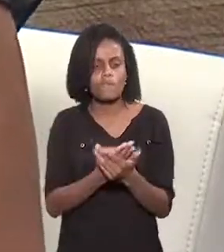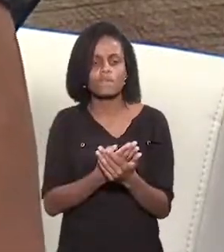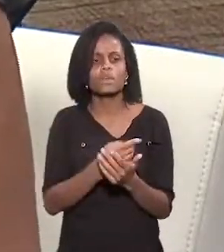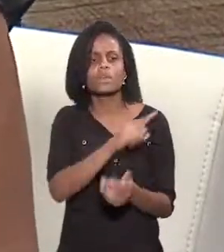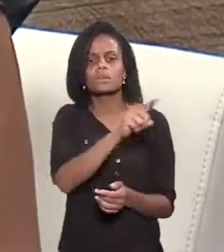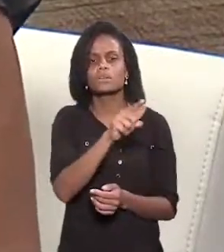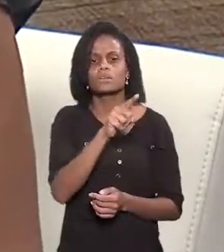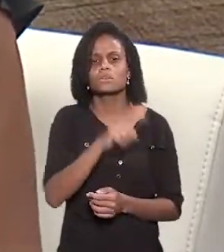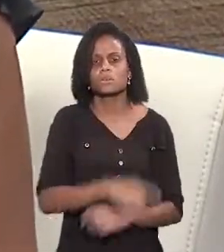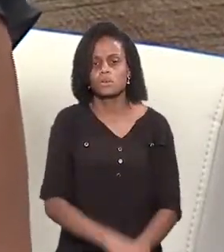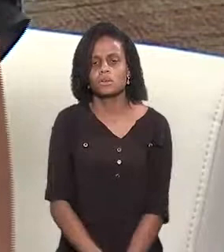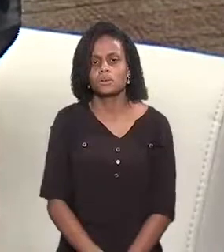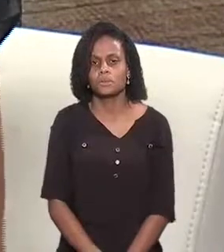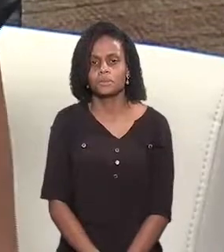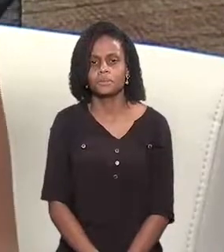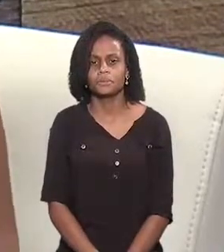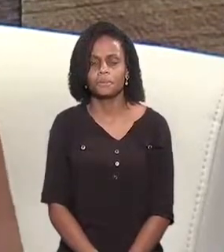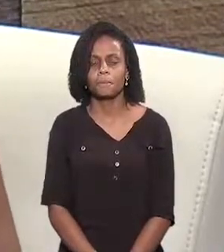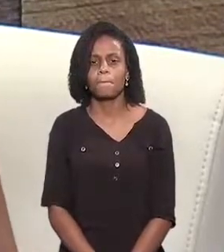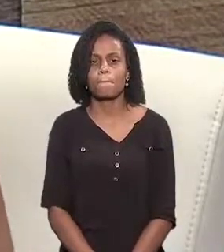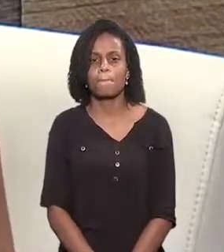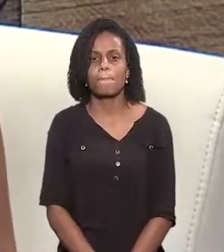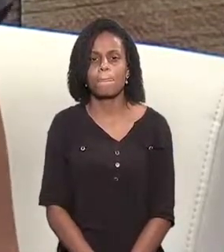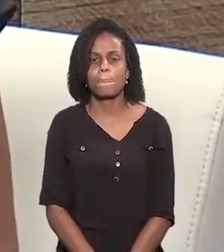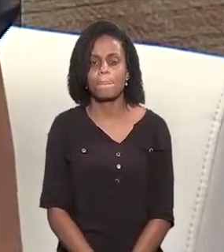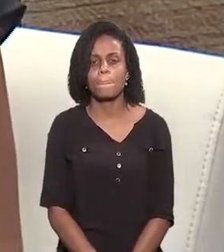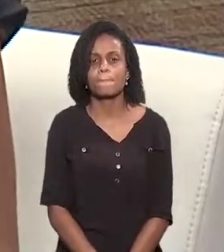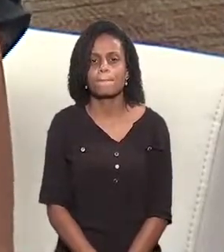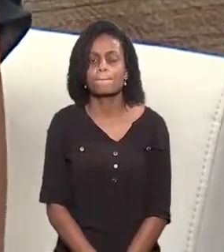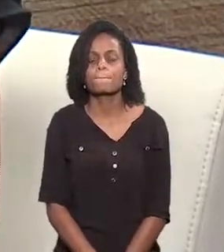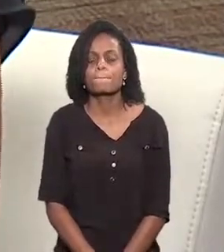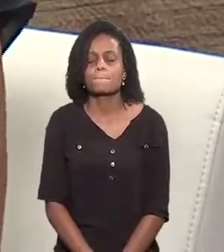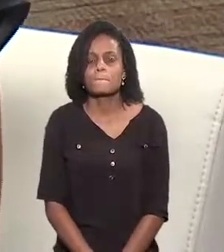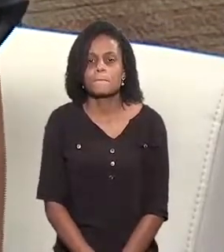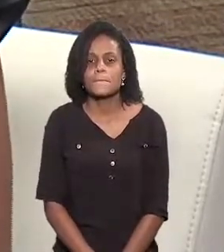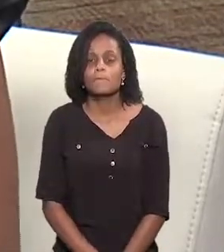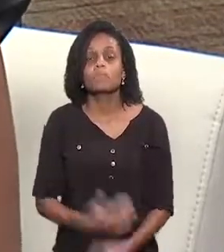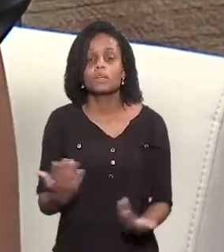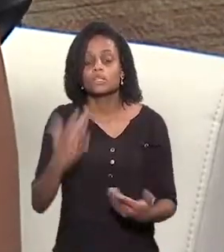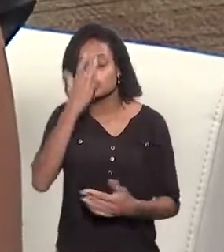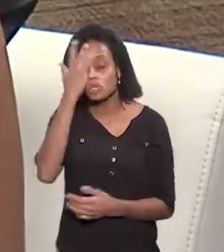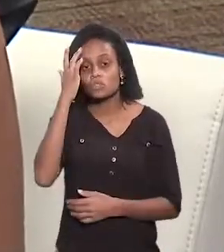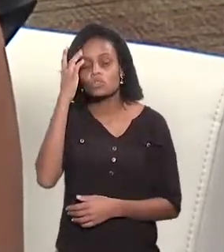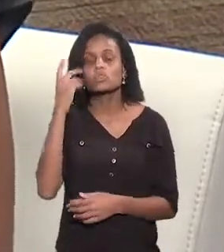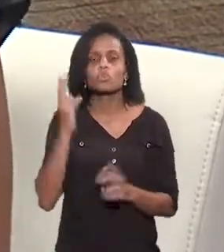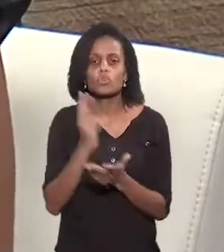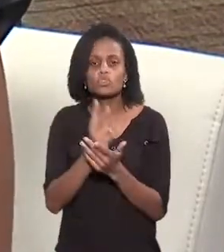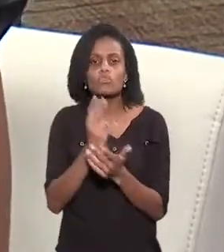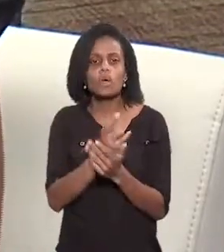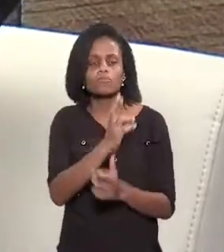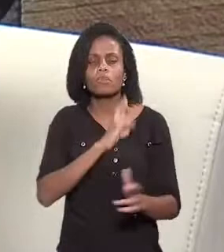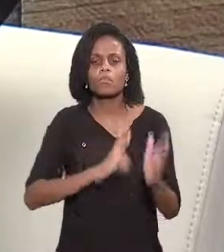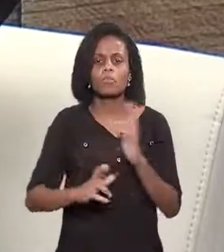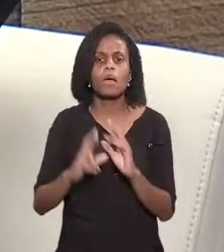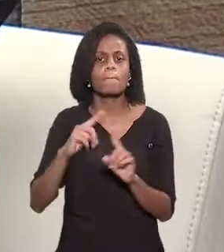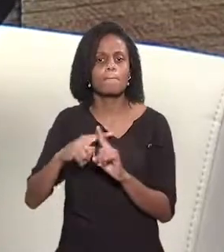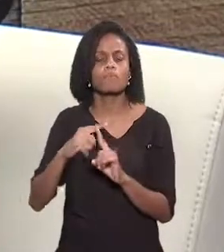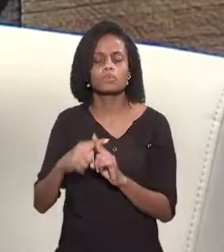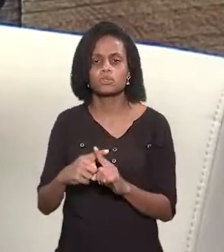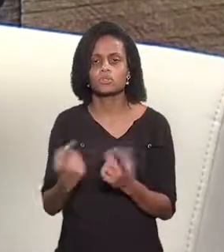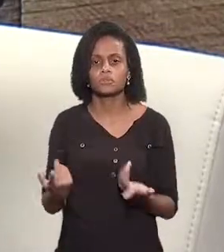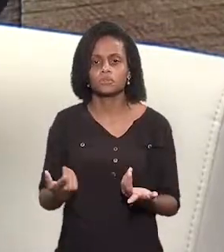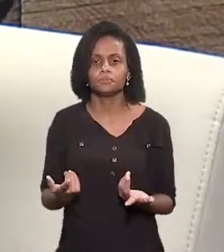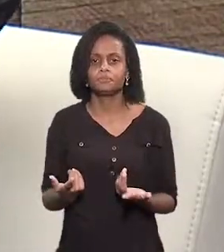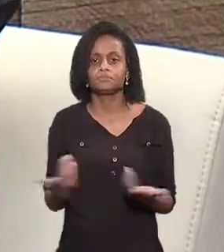vocês conquistaram, né, com Voz das Comunidades, para as pessoas continuarem tendo um retorno positivo